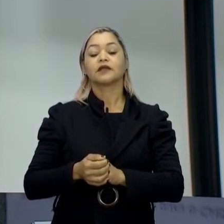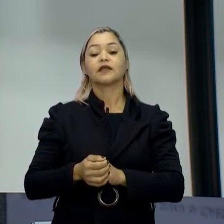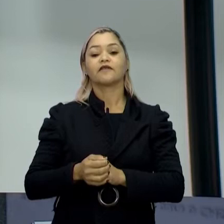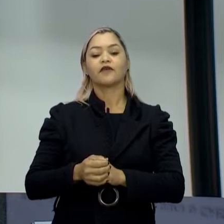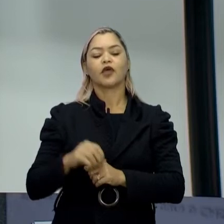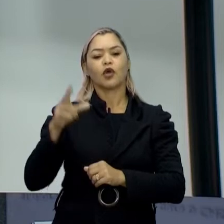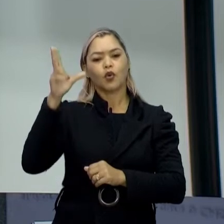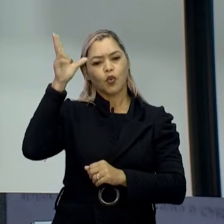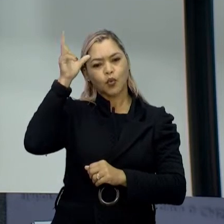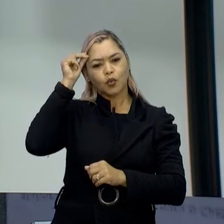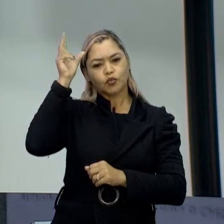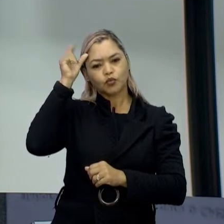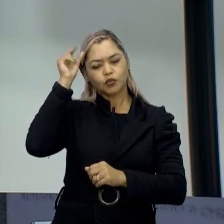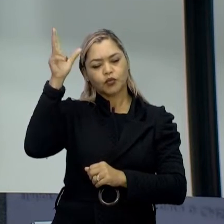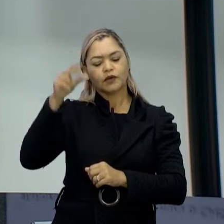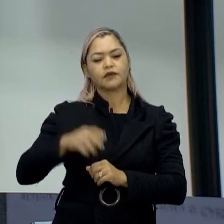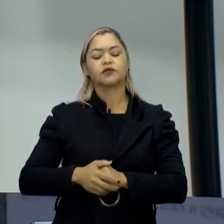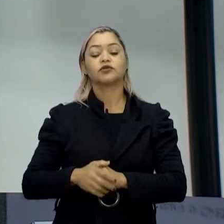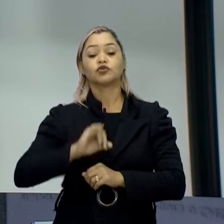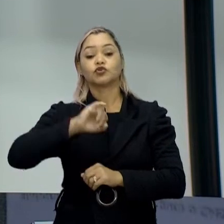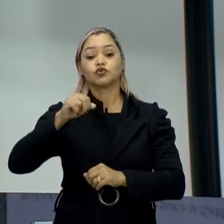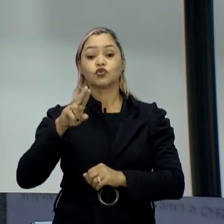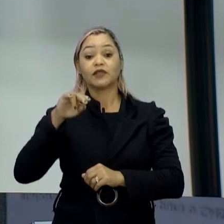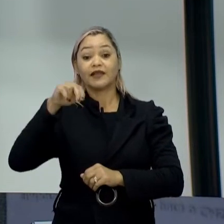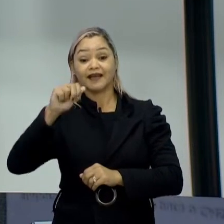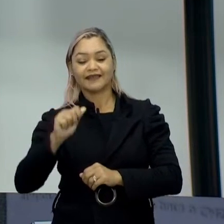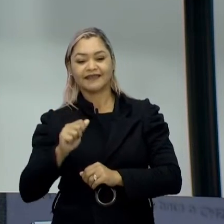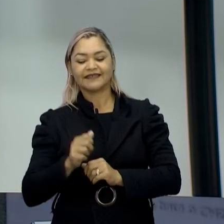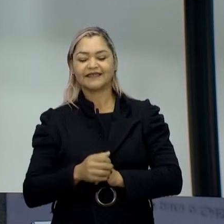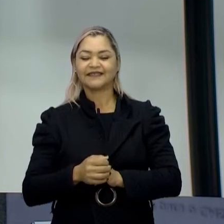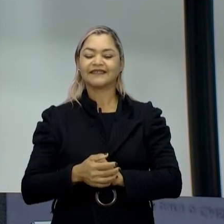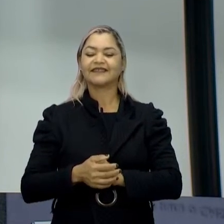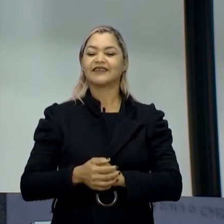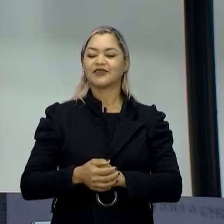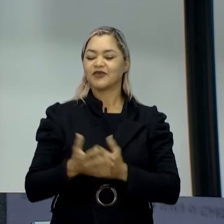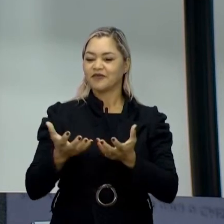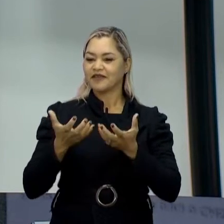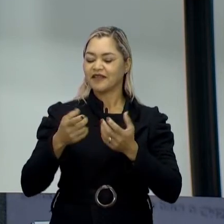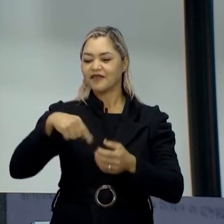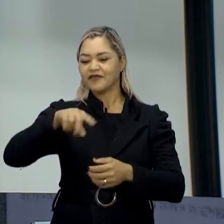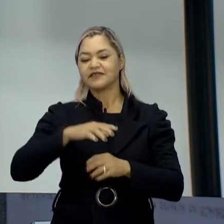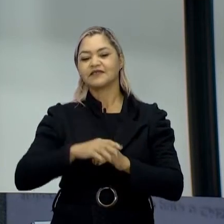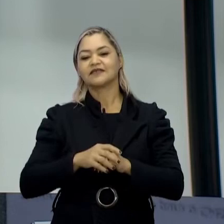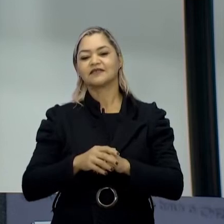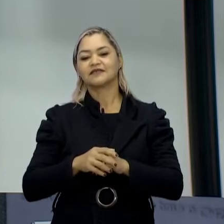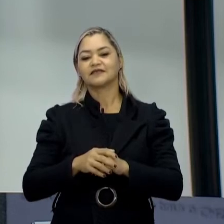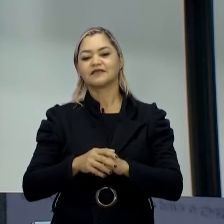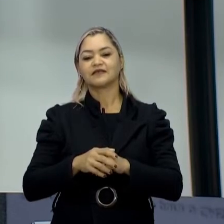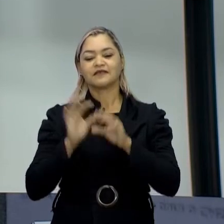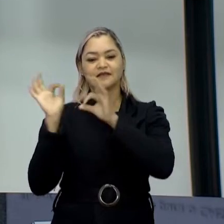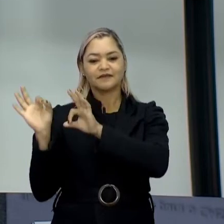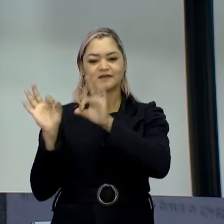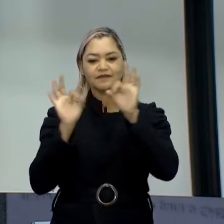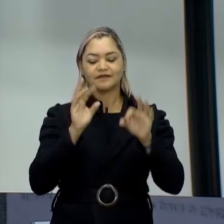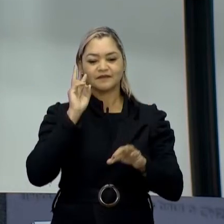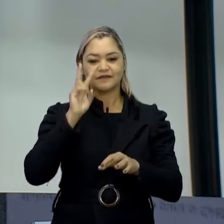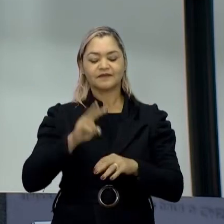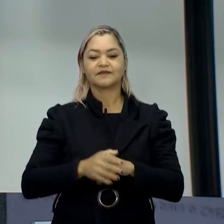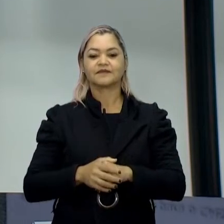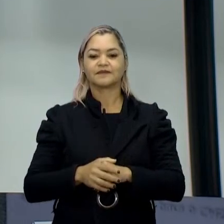Cultura, Juliana Julião, e eu gostaria que vocês apreciassem o vídeo. Vamos lá!